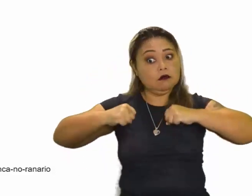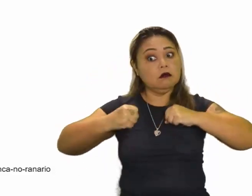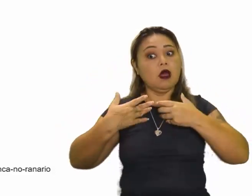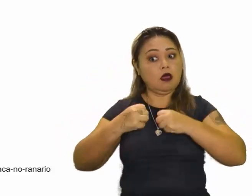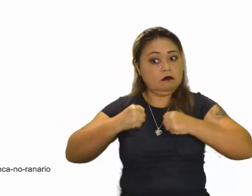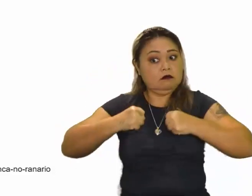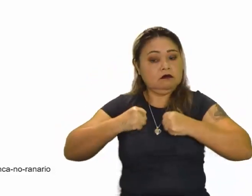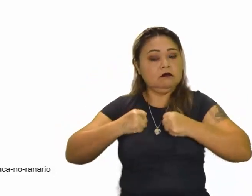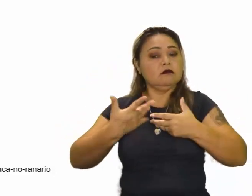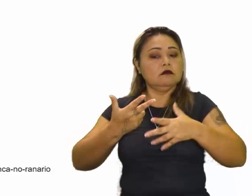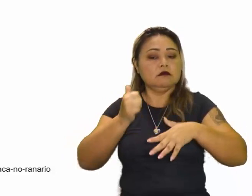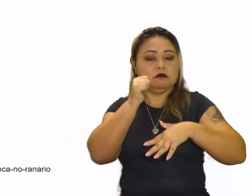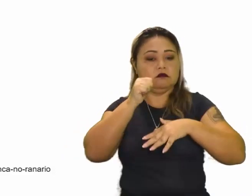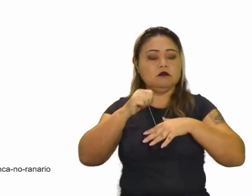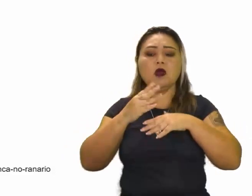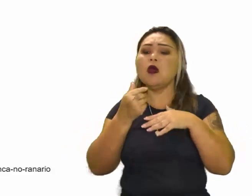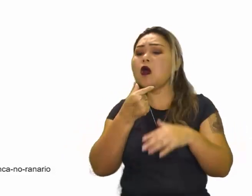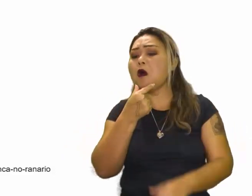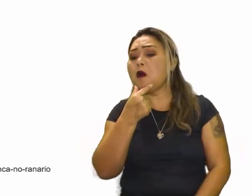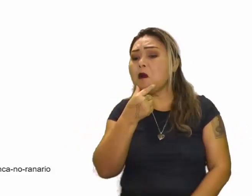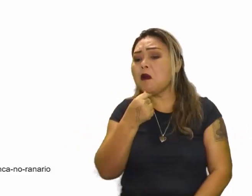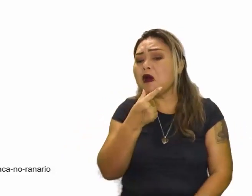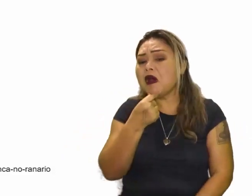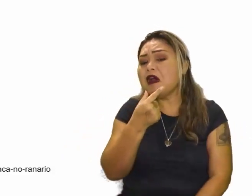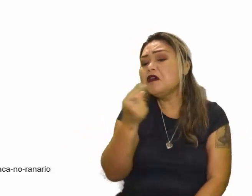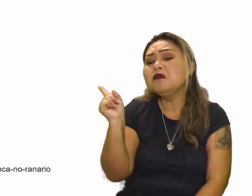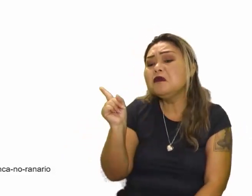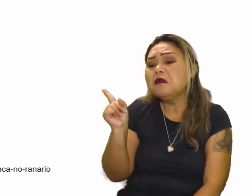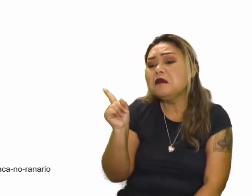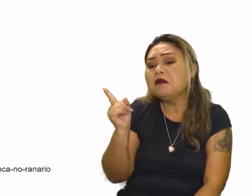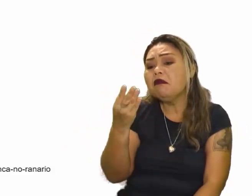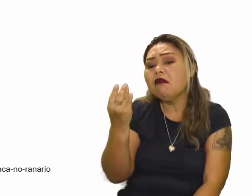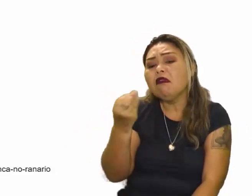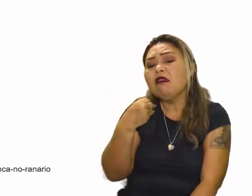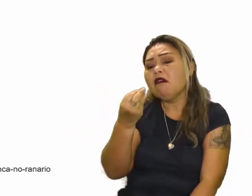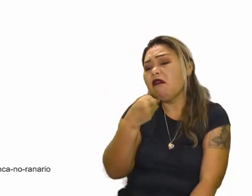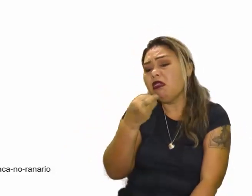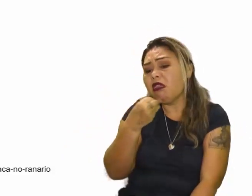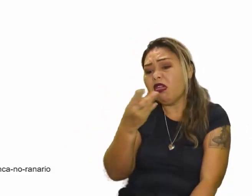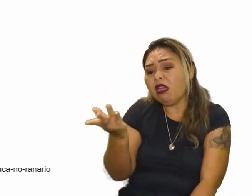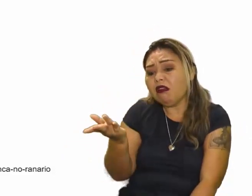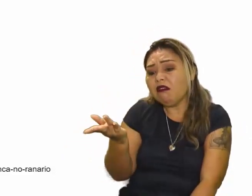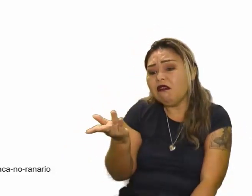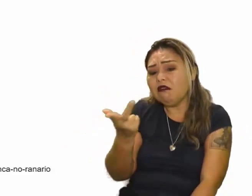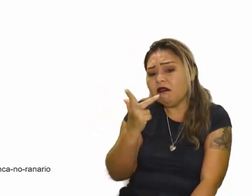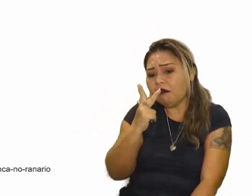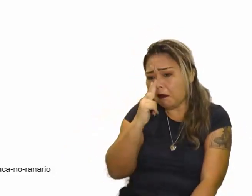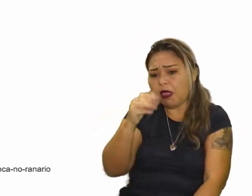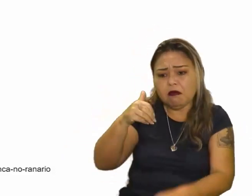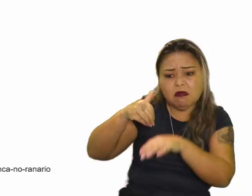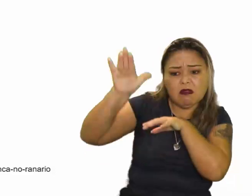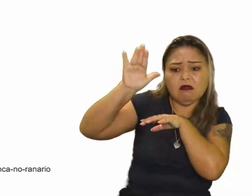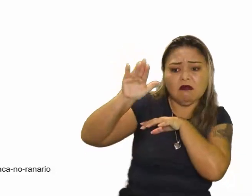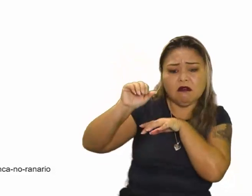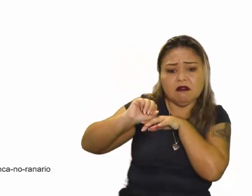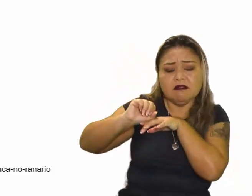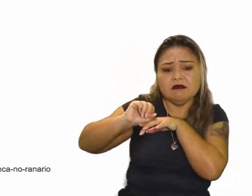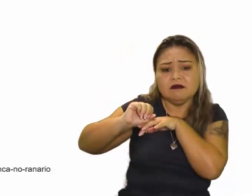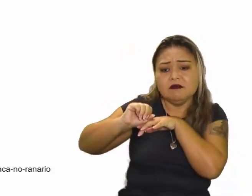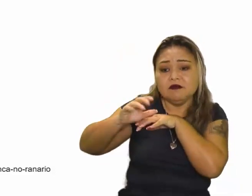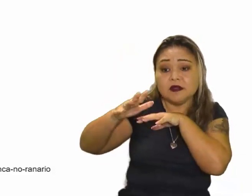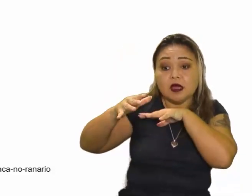porrudinha, ela é maiorzinha. O macho, olha só, coisinha insignificante. Ela dá-lhe um chute nele, aí ele